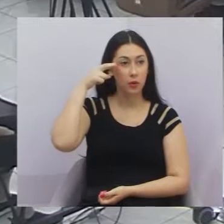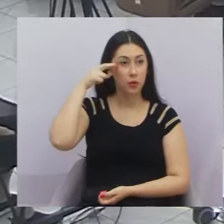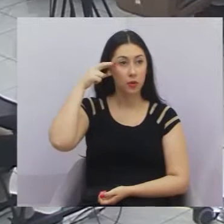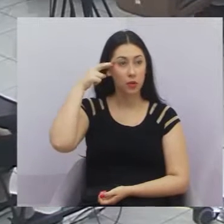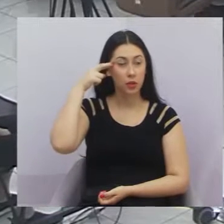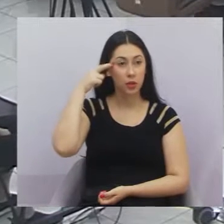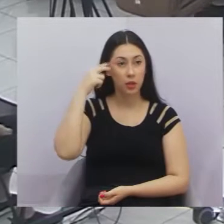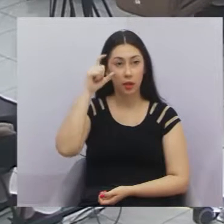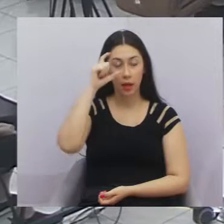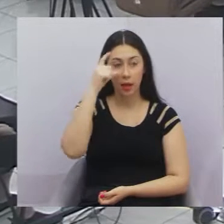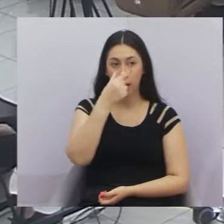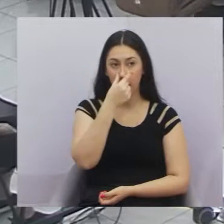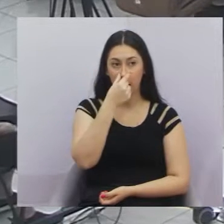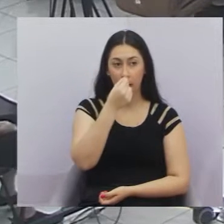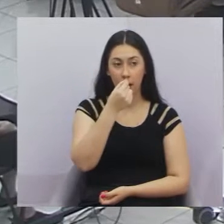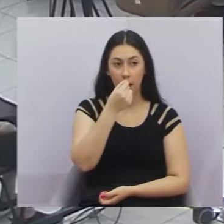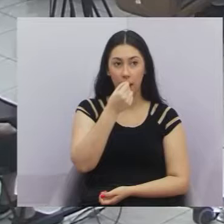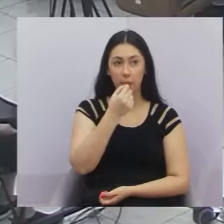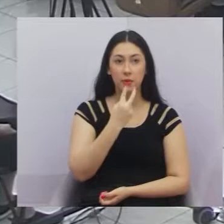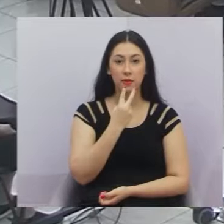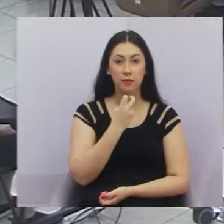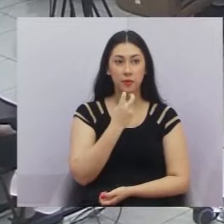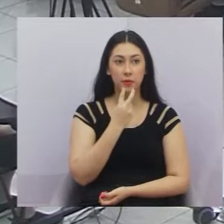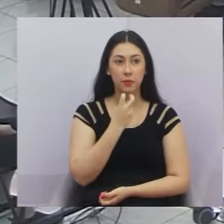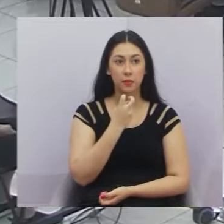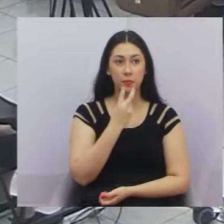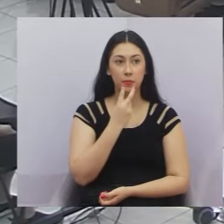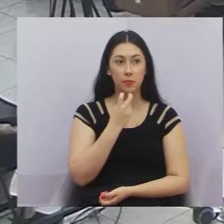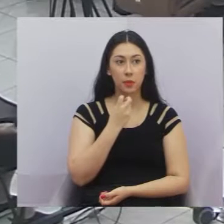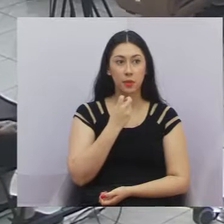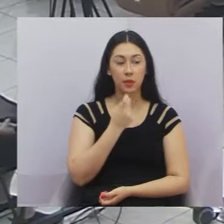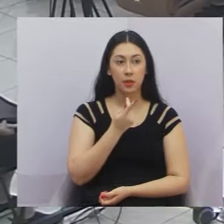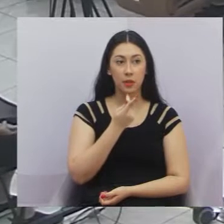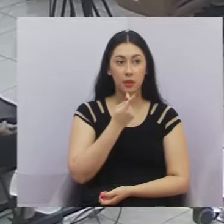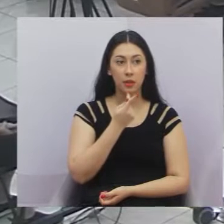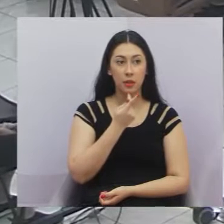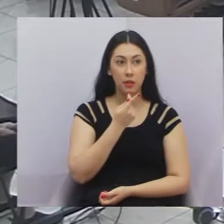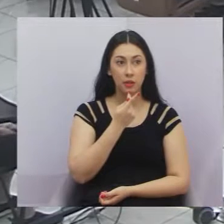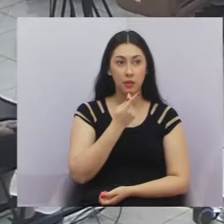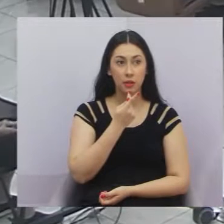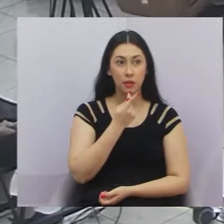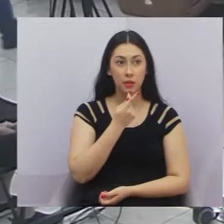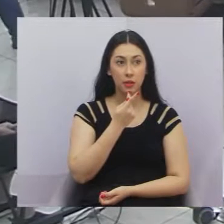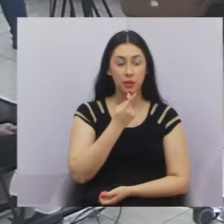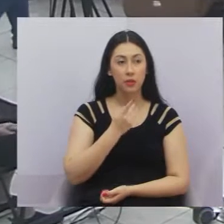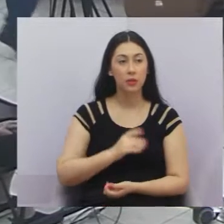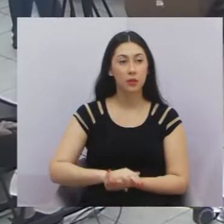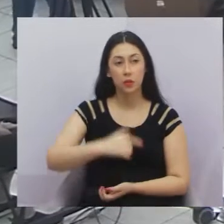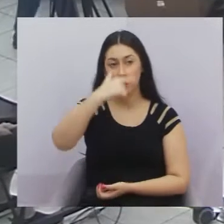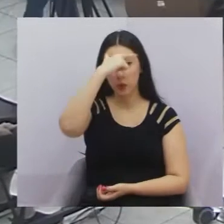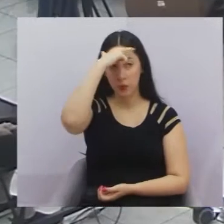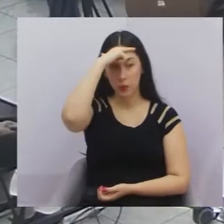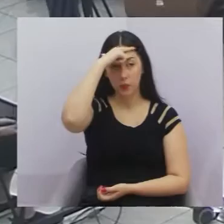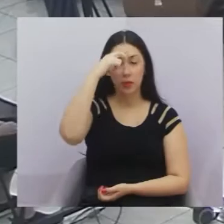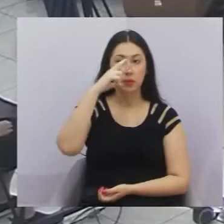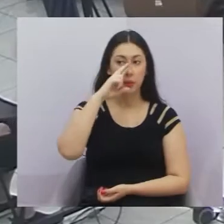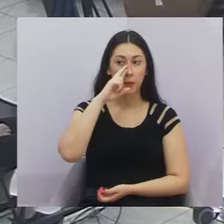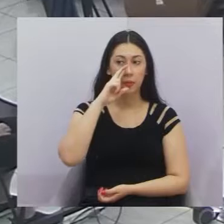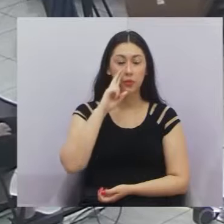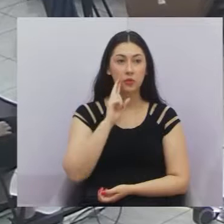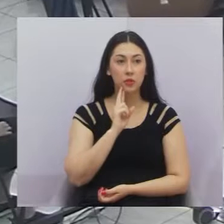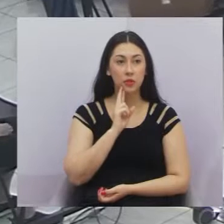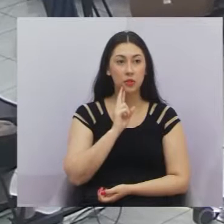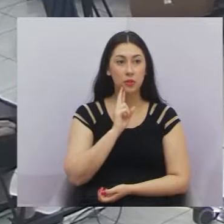Abner de Madureira, Almir do Parque Meia Lua, Hernani Barreto, Luiz Flávio, Rogério Timóteo, Paulinho